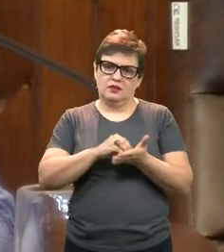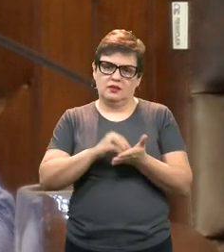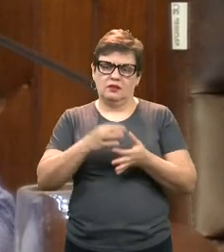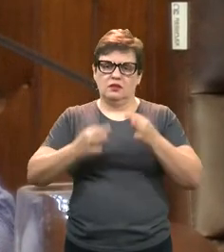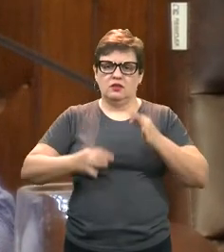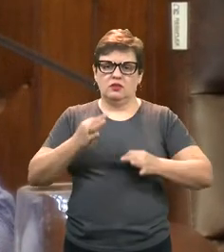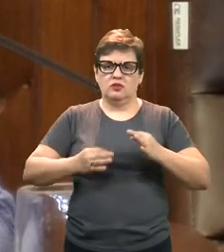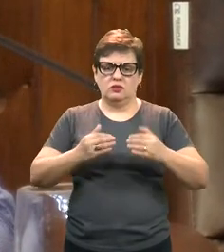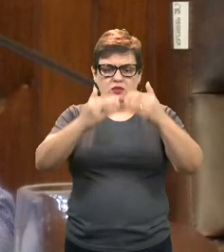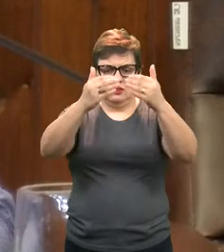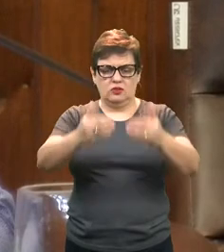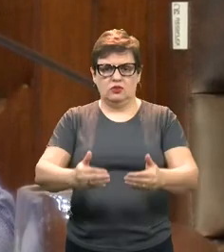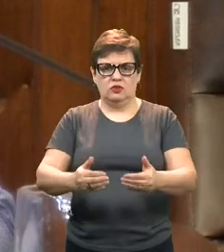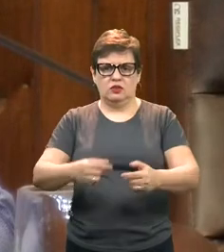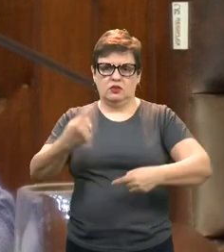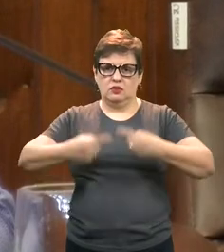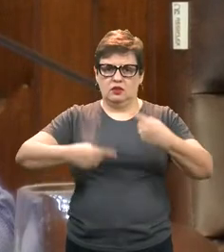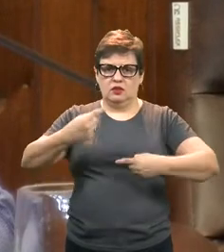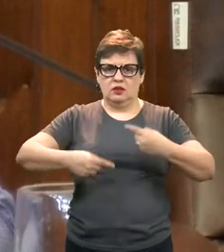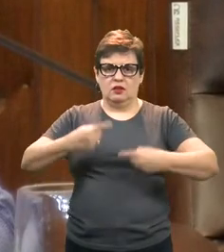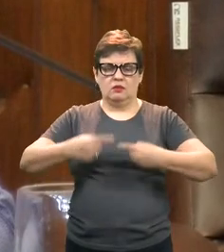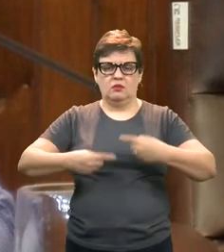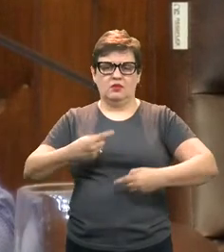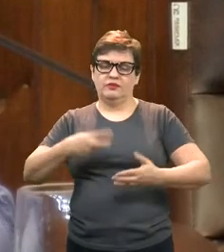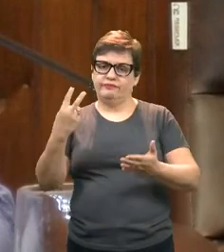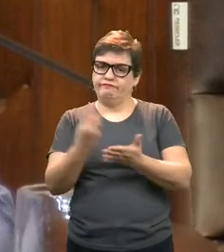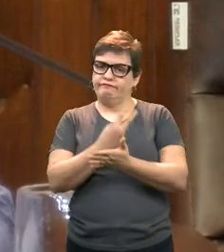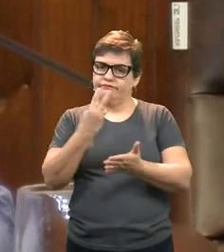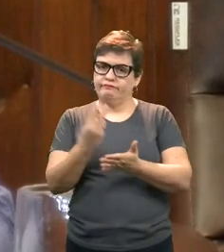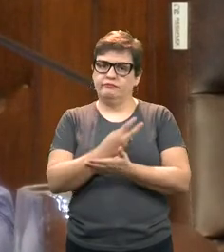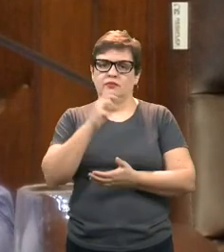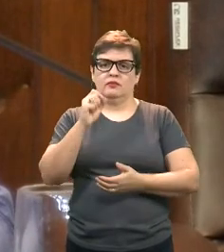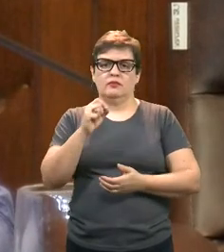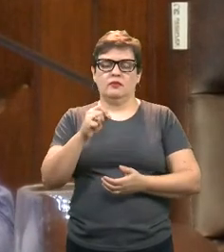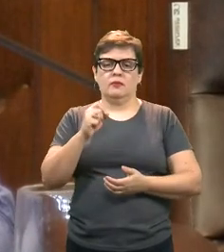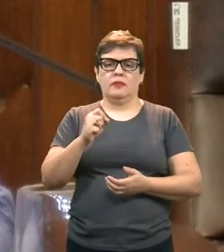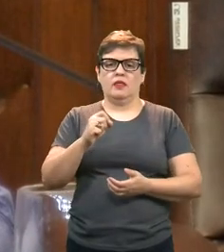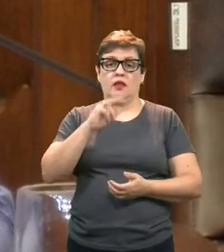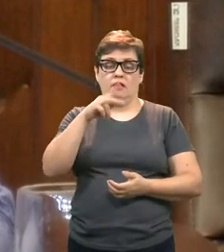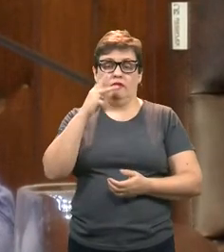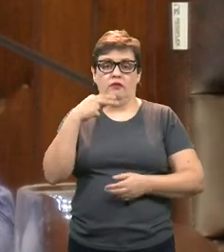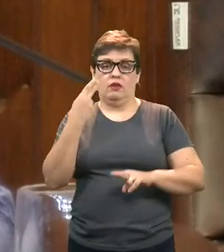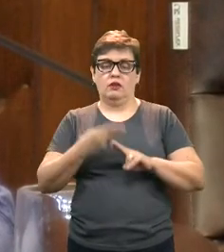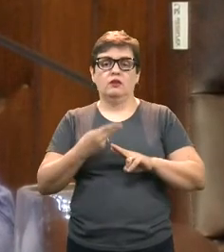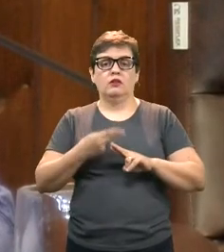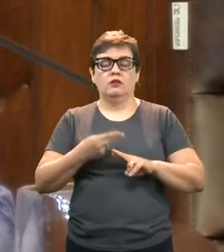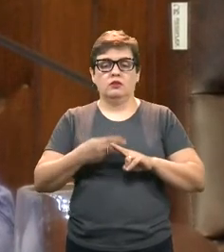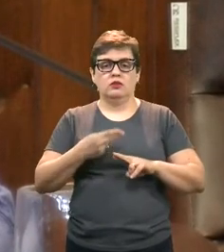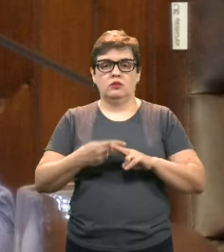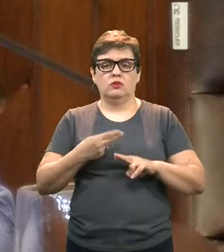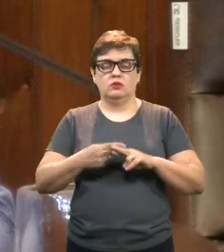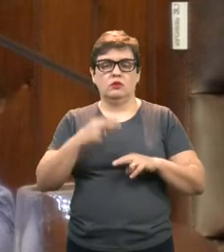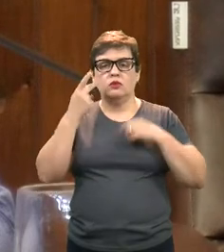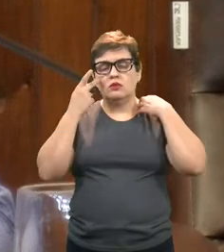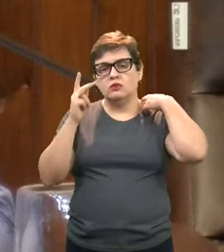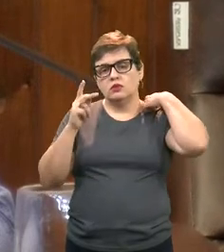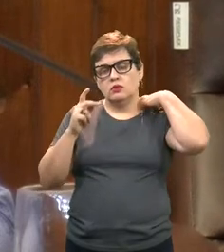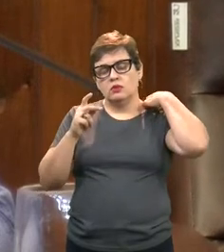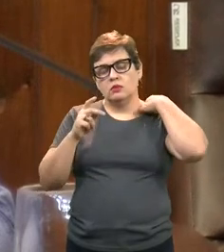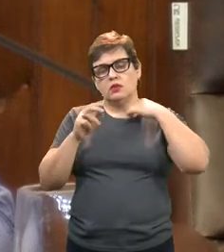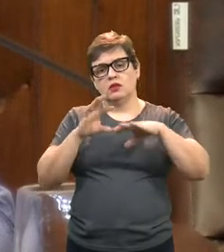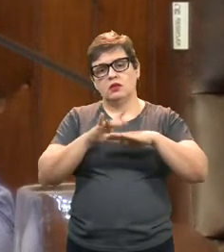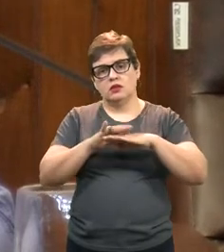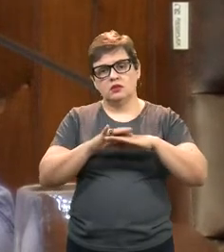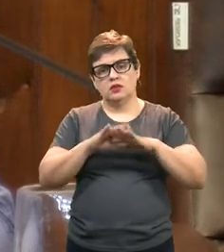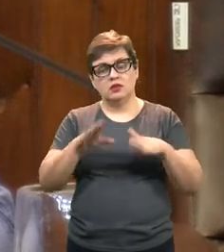e diante da política equivocada que abarca o uso terapêutico da maconha, é que Marília sai